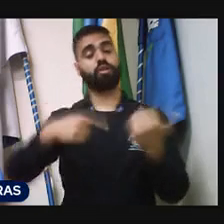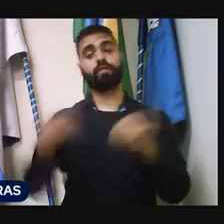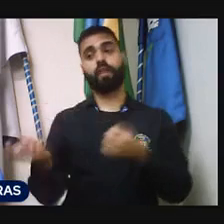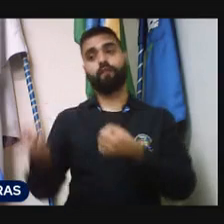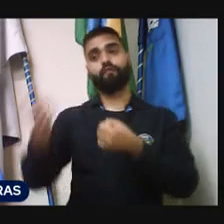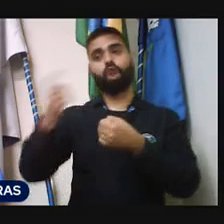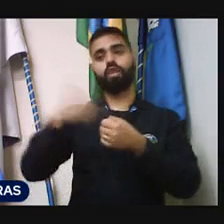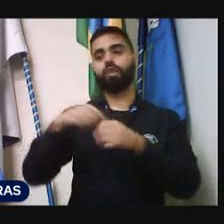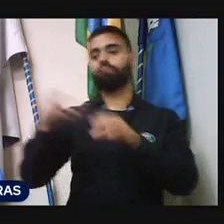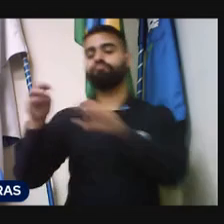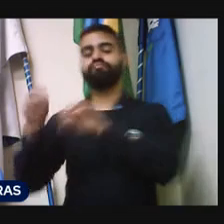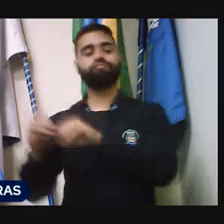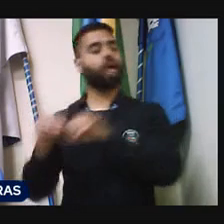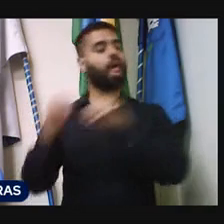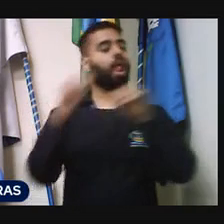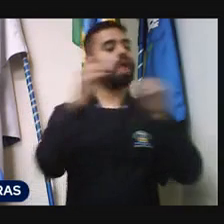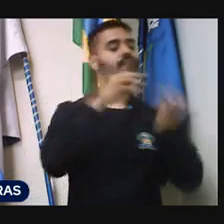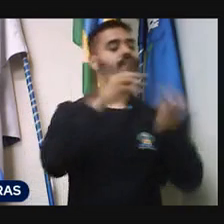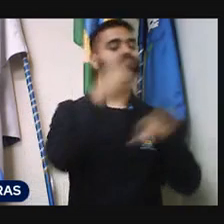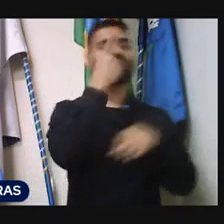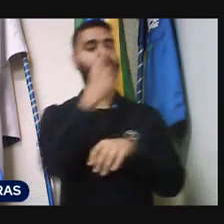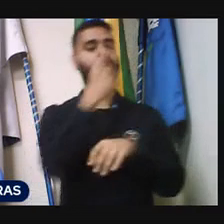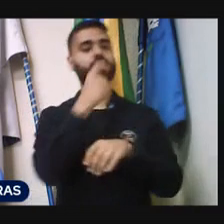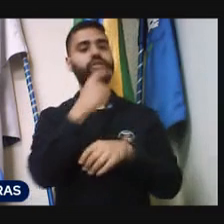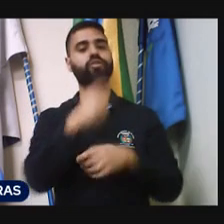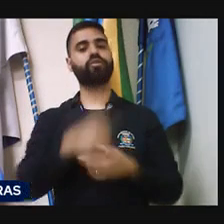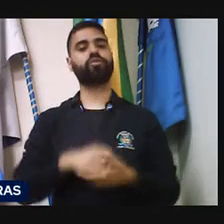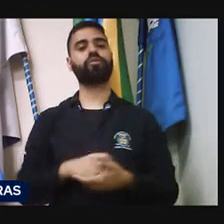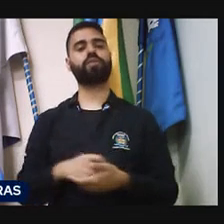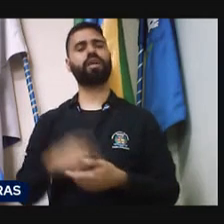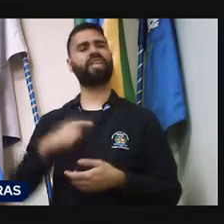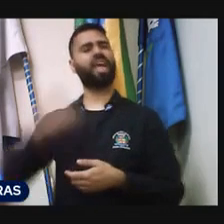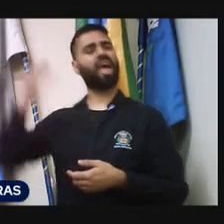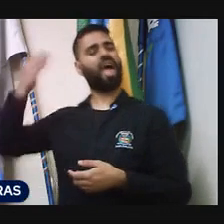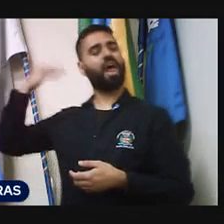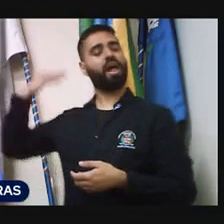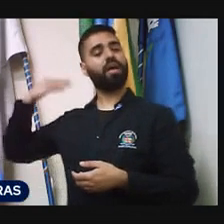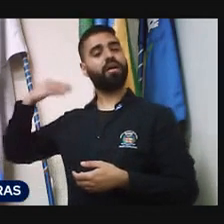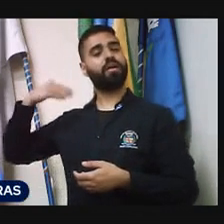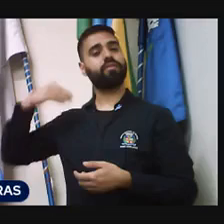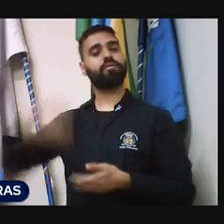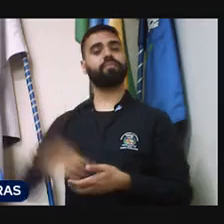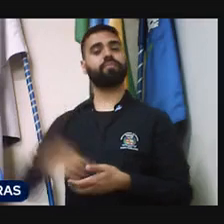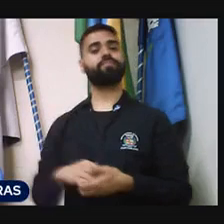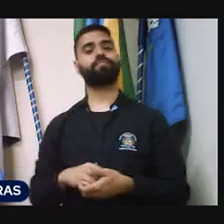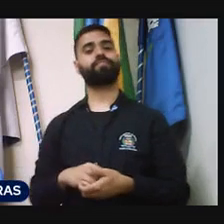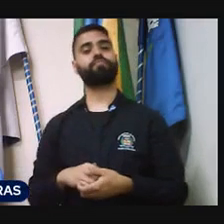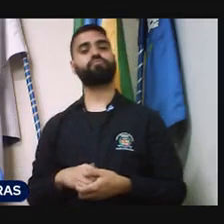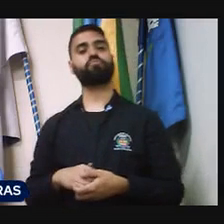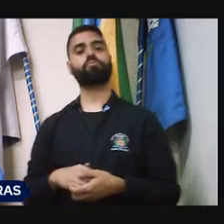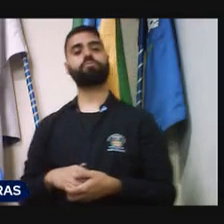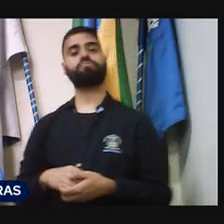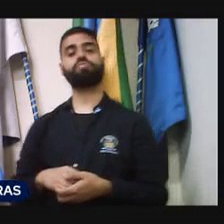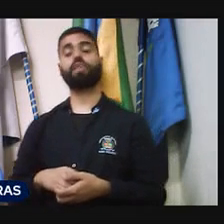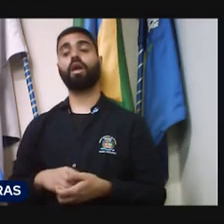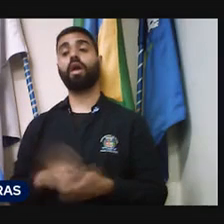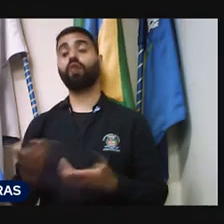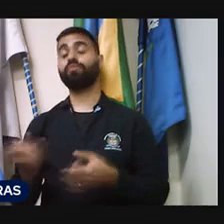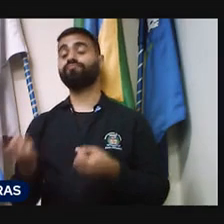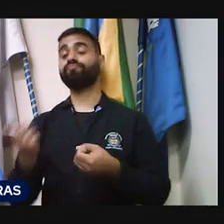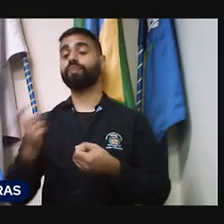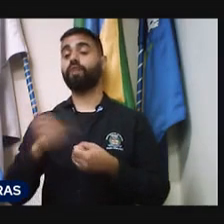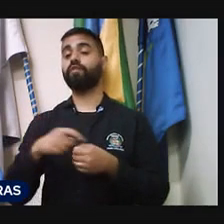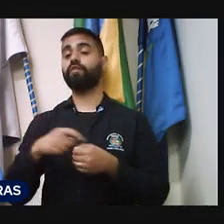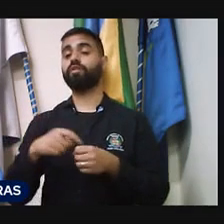voltando aos pouquinhos Qual é a sua lixeira que lá atrás não faz parte nem da minha história estão retomando